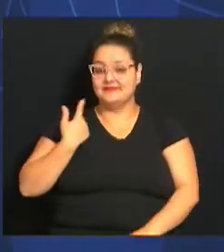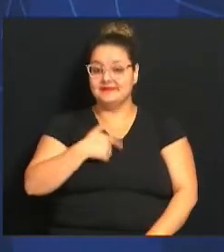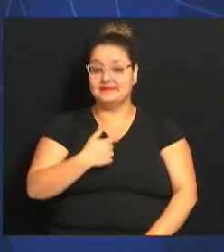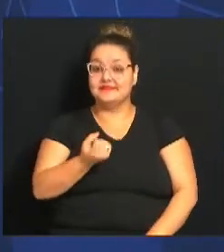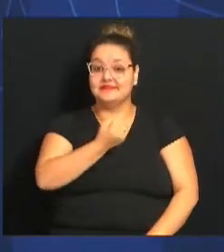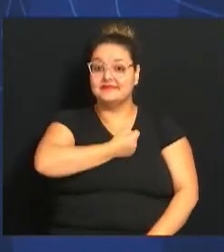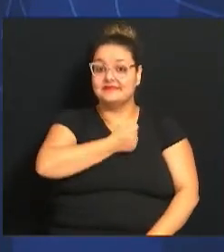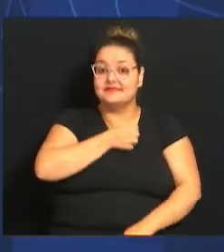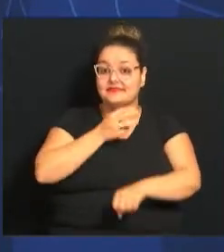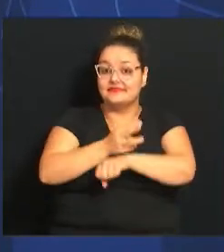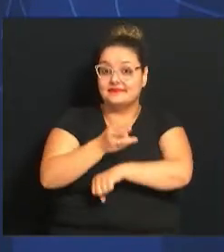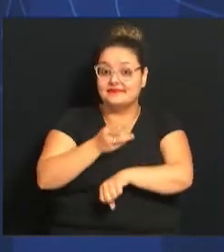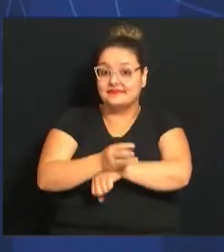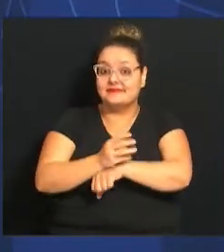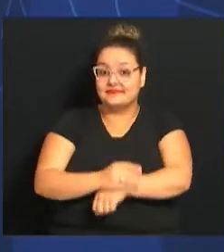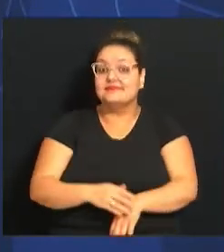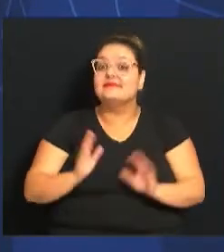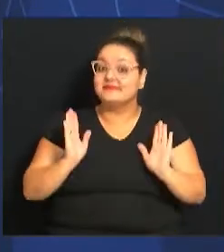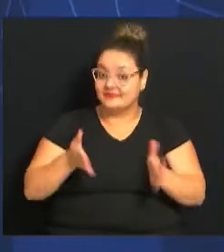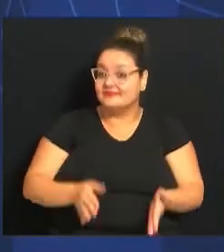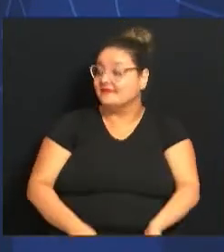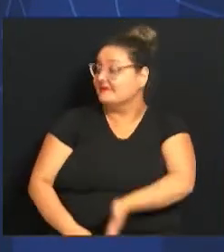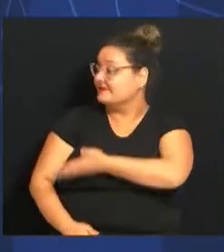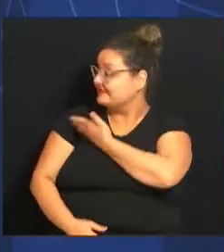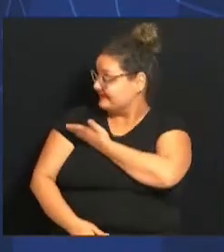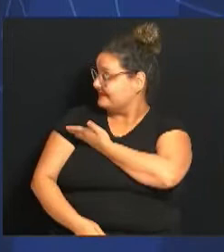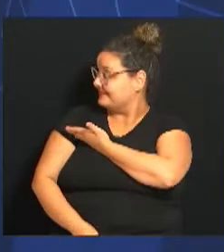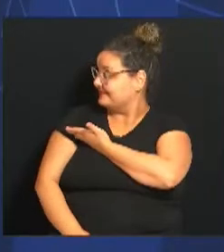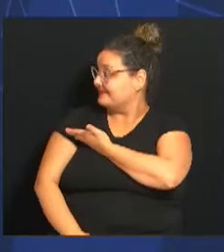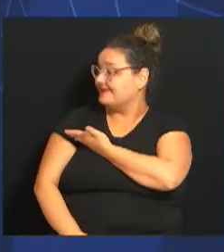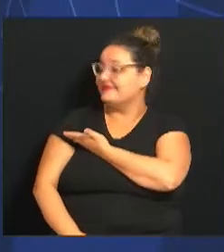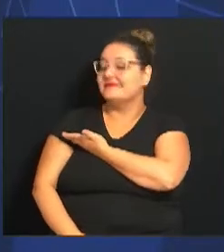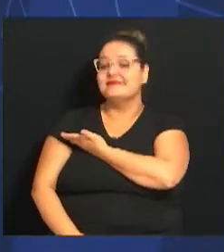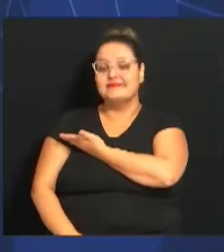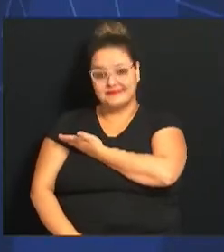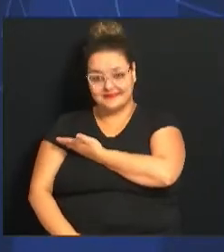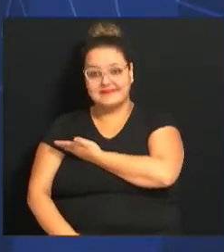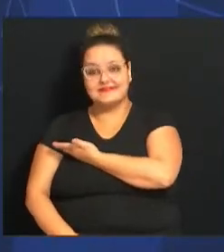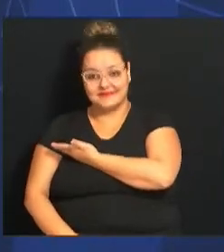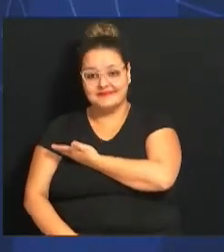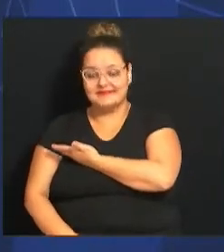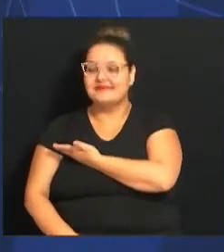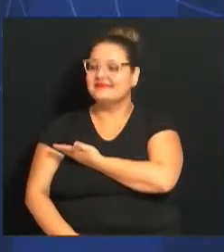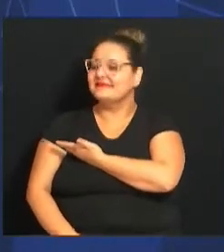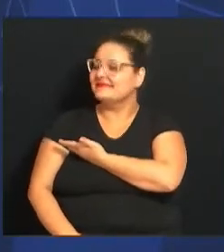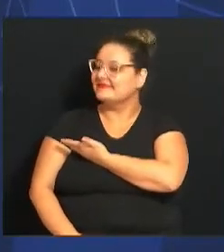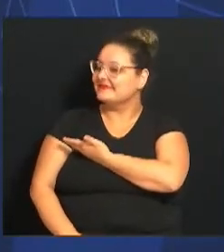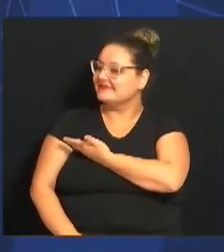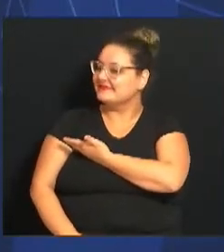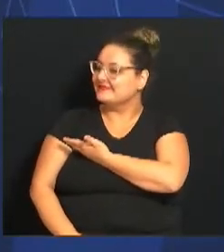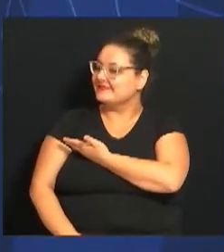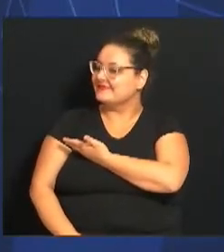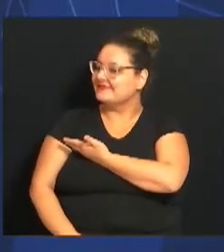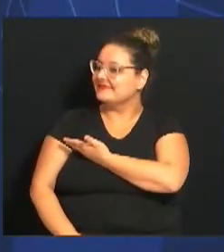nosso WhatsApp, que já está aqui embaixo da sua tela. 19 é o nosso DDD,